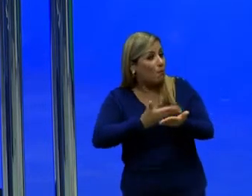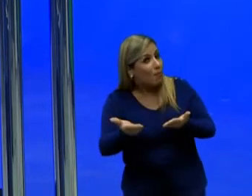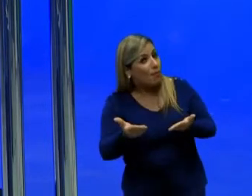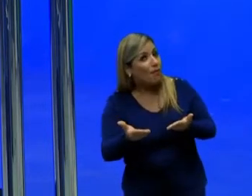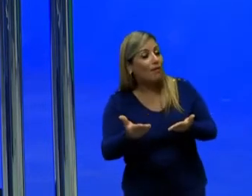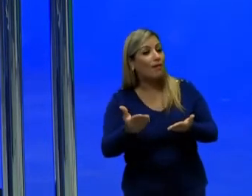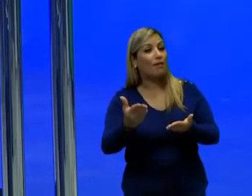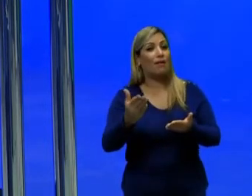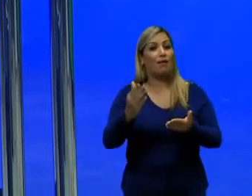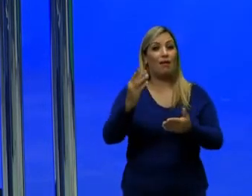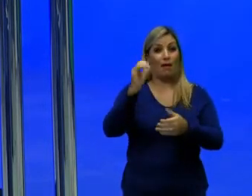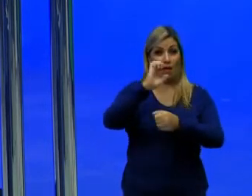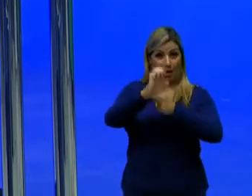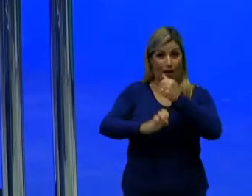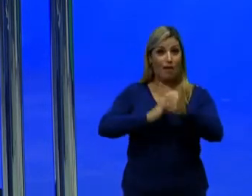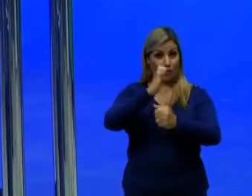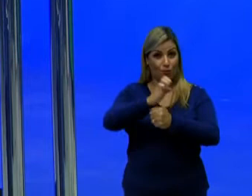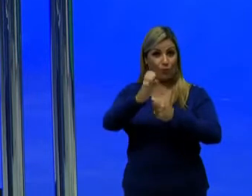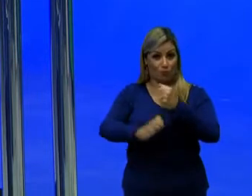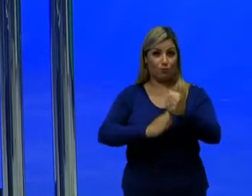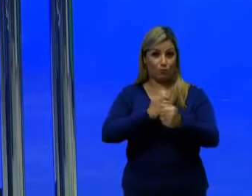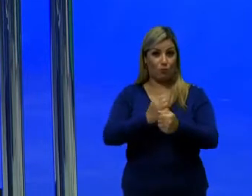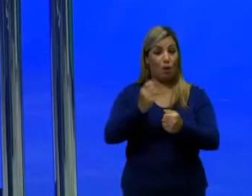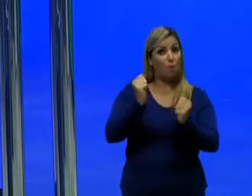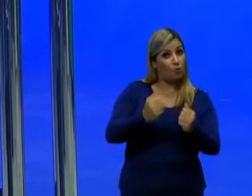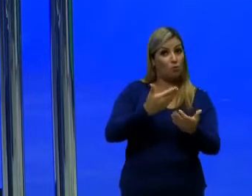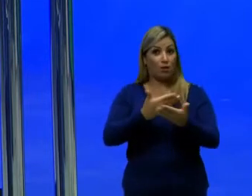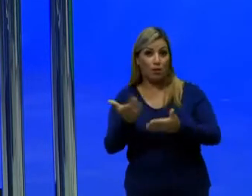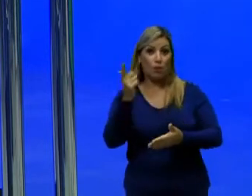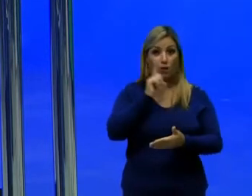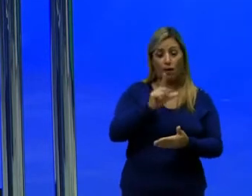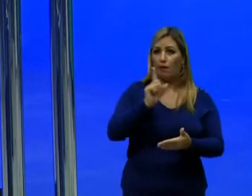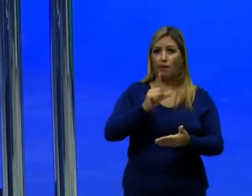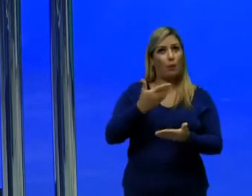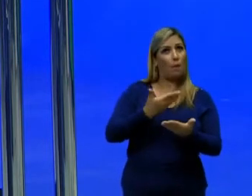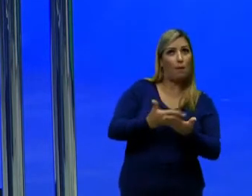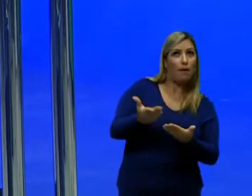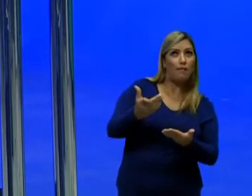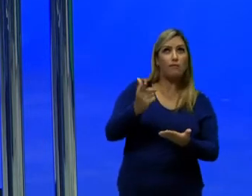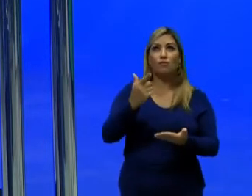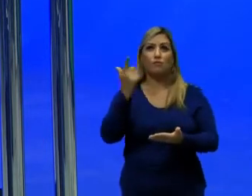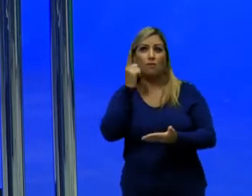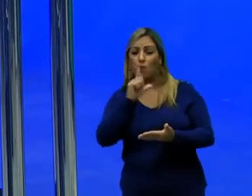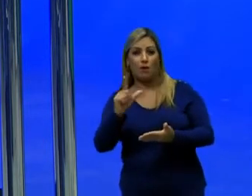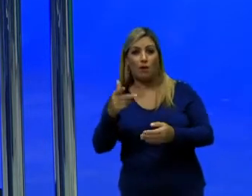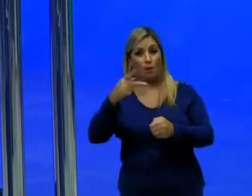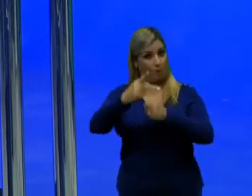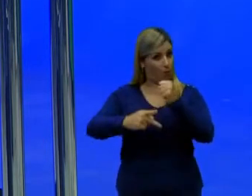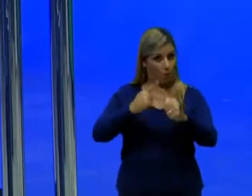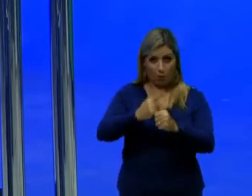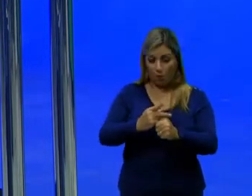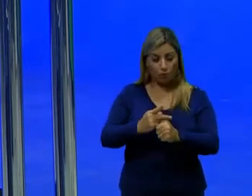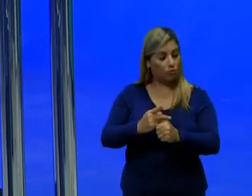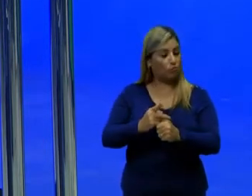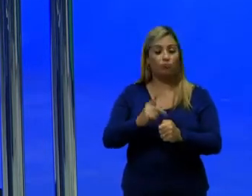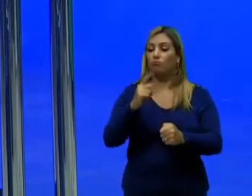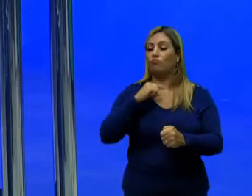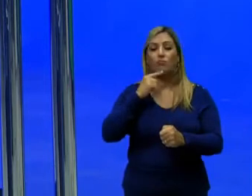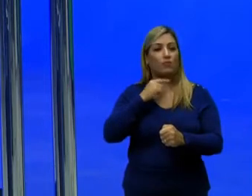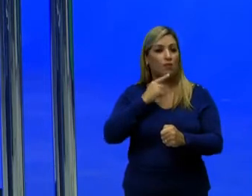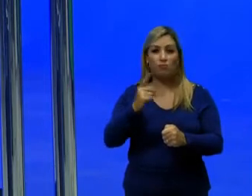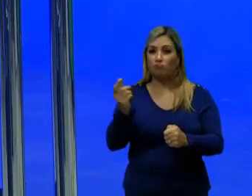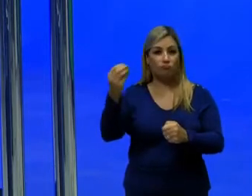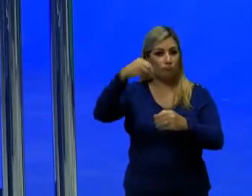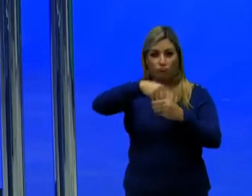perder e ganhar elétrons ele não perde ele não ganha prótons ele não perde